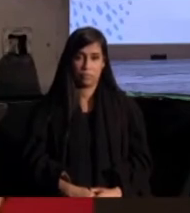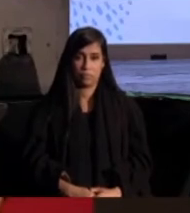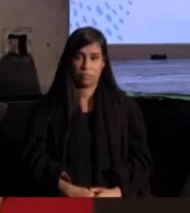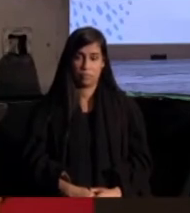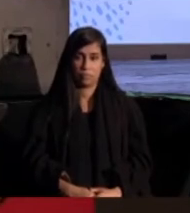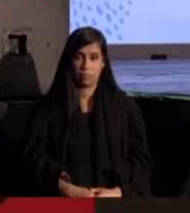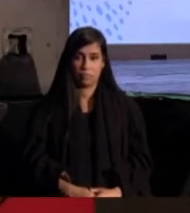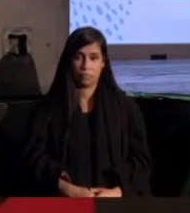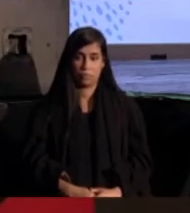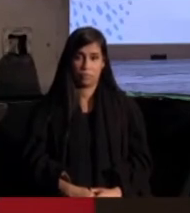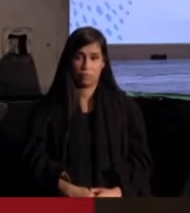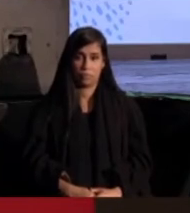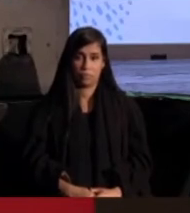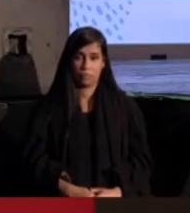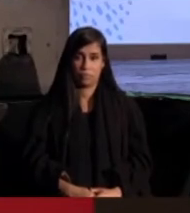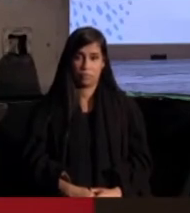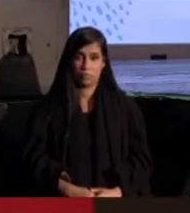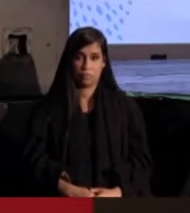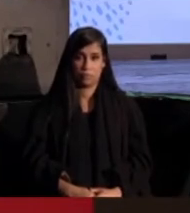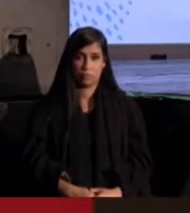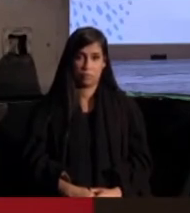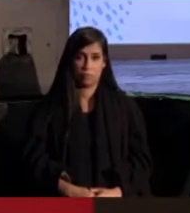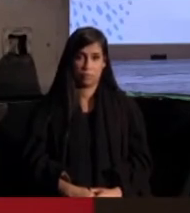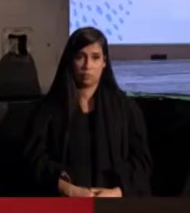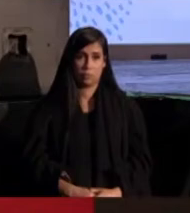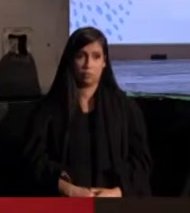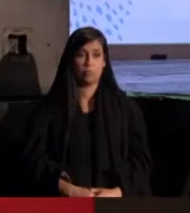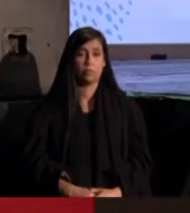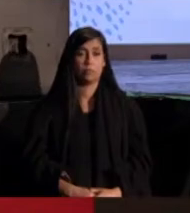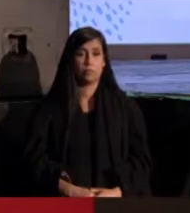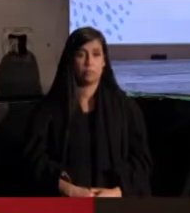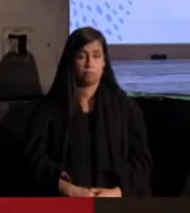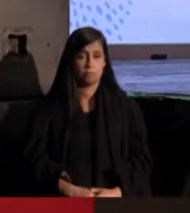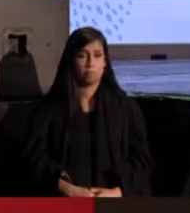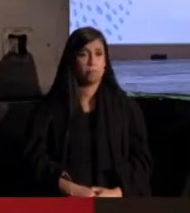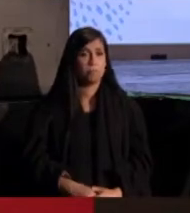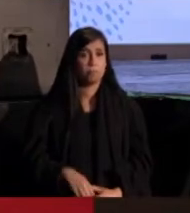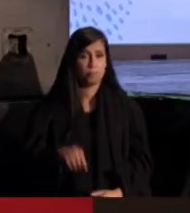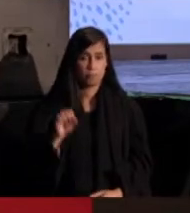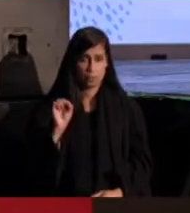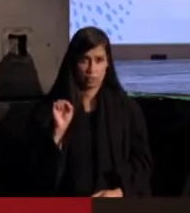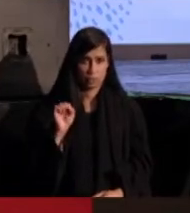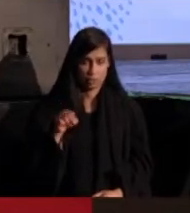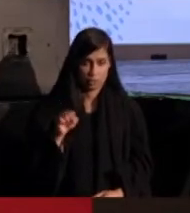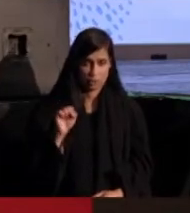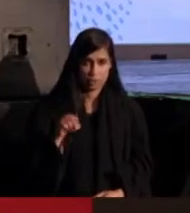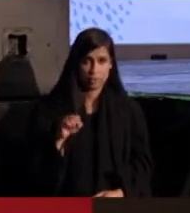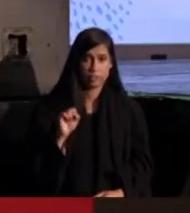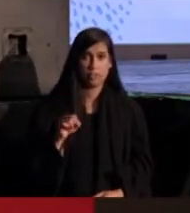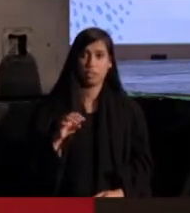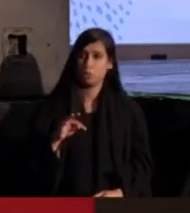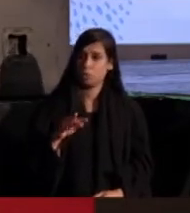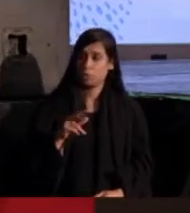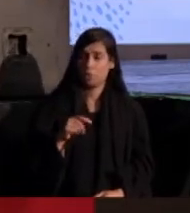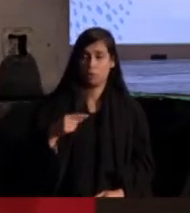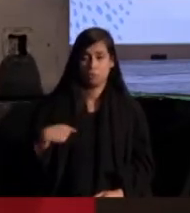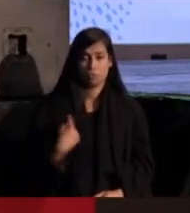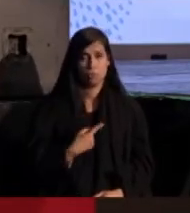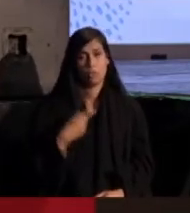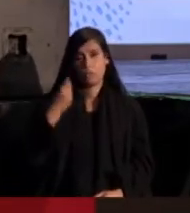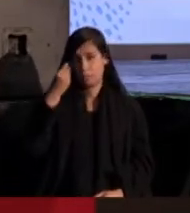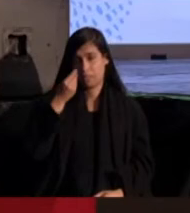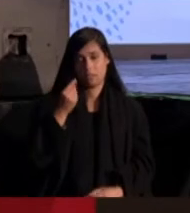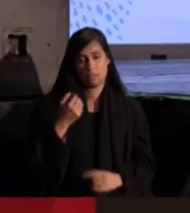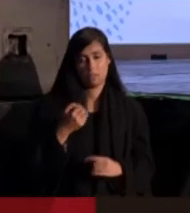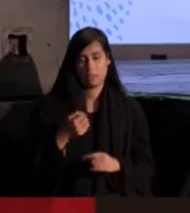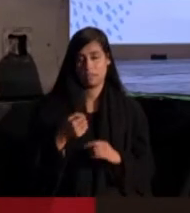outro, que é este ectoparasita que o Ferenc nomeia o bebê, né? O Ferenc diz que o bebê na barriga